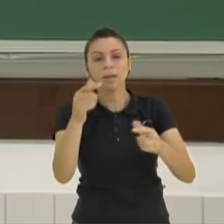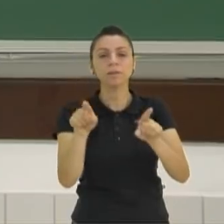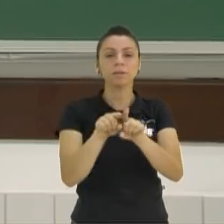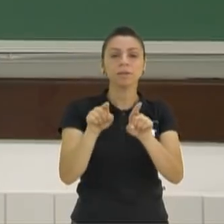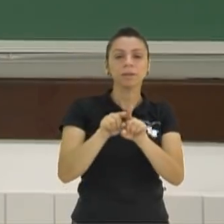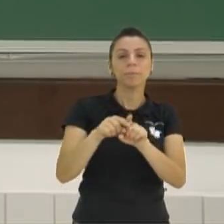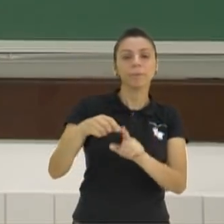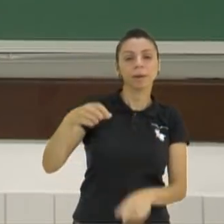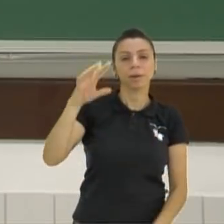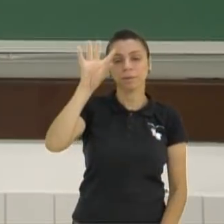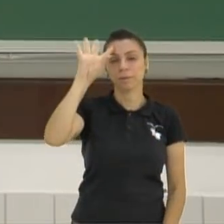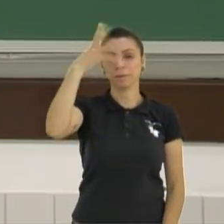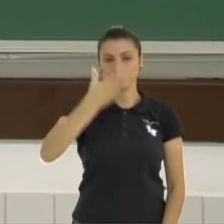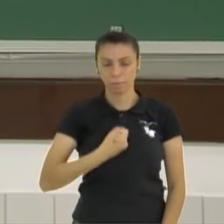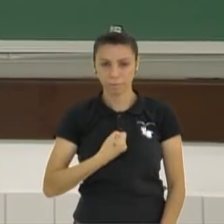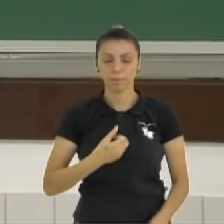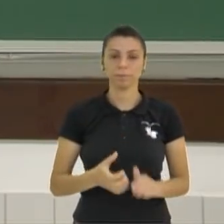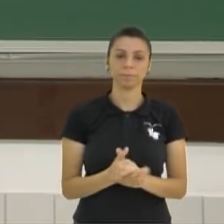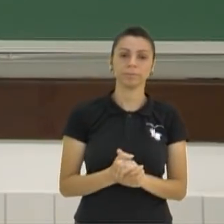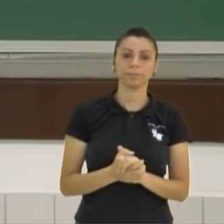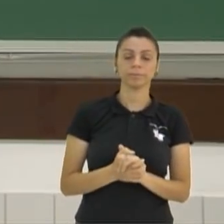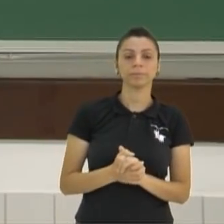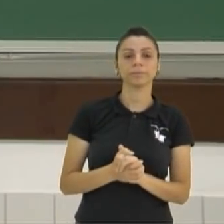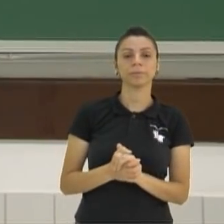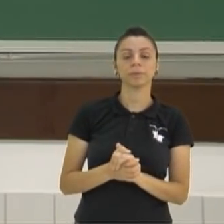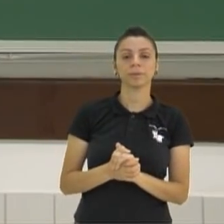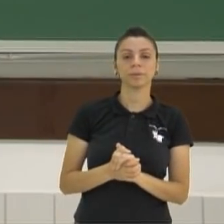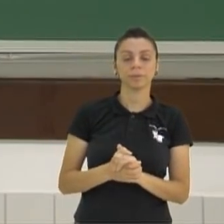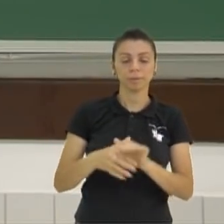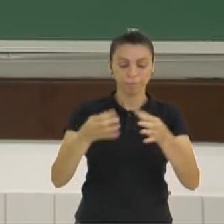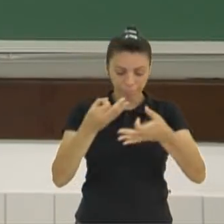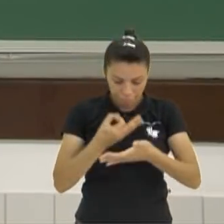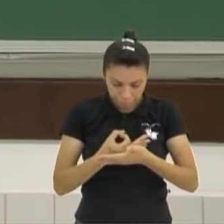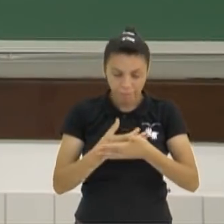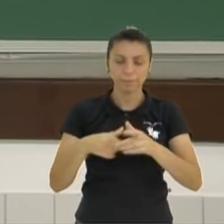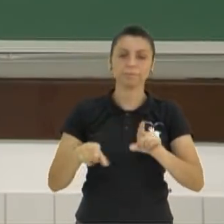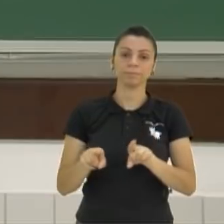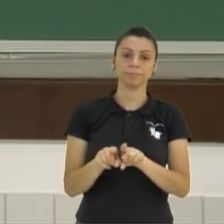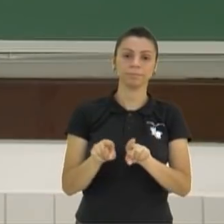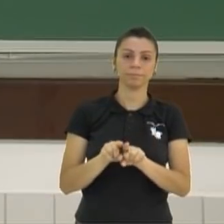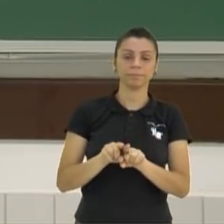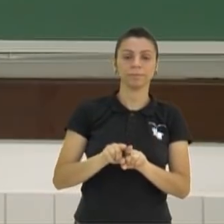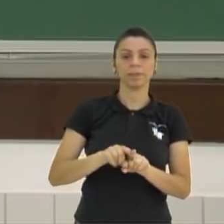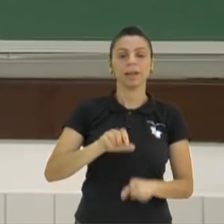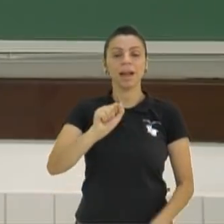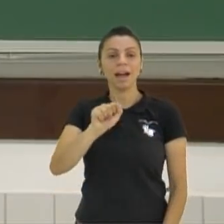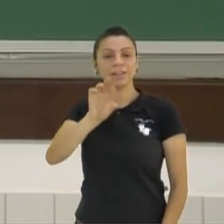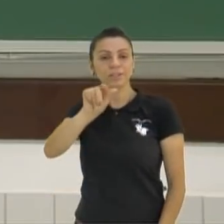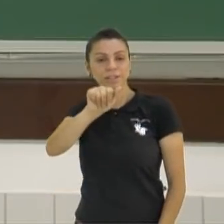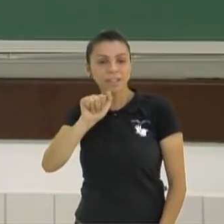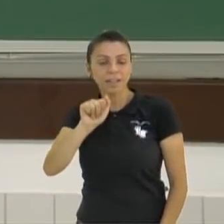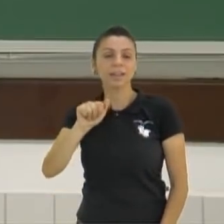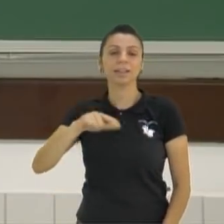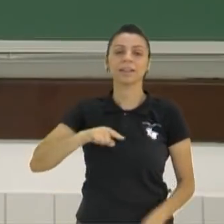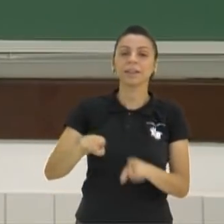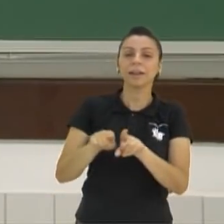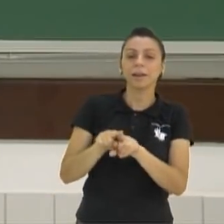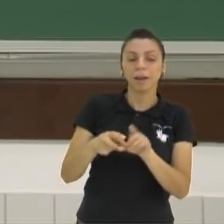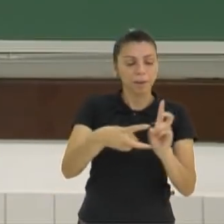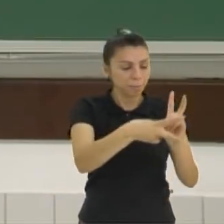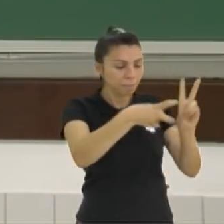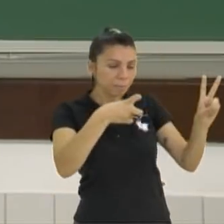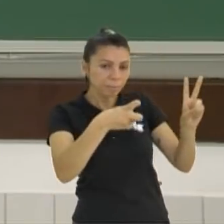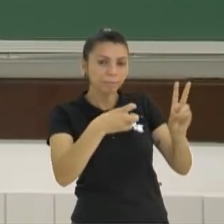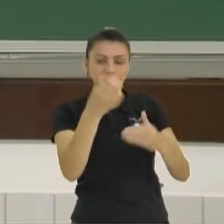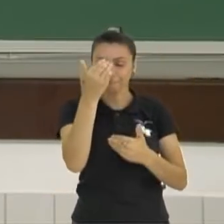espíritas, Namastê para os budistas e orientalistas, Ache Aereté, Nhamandu para os povos guarani